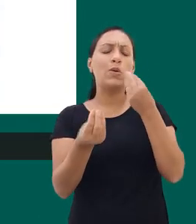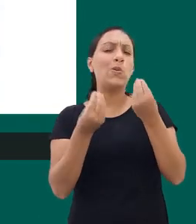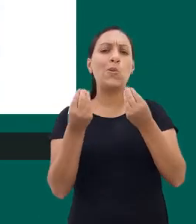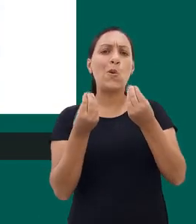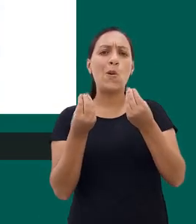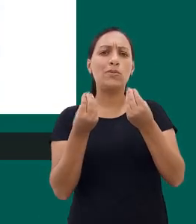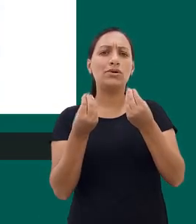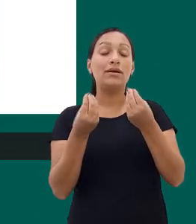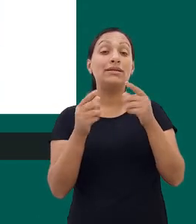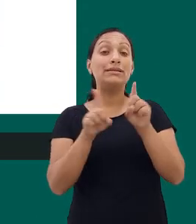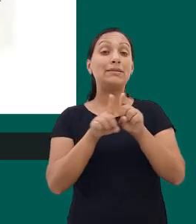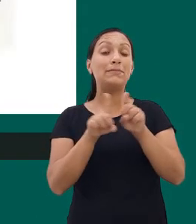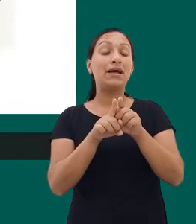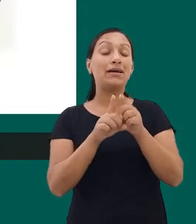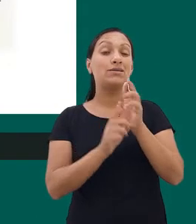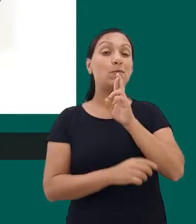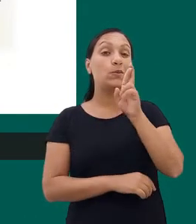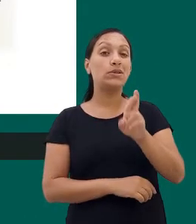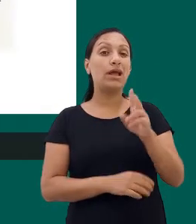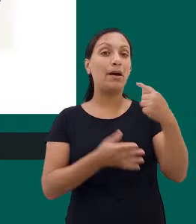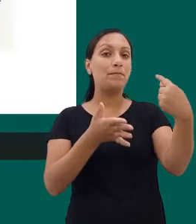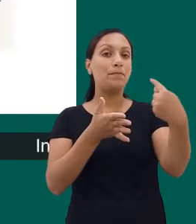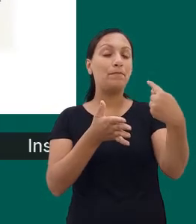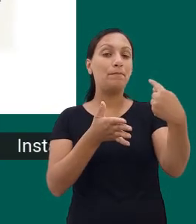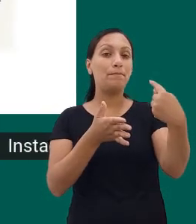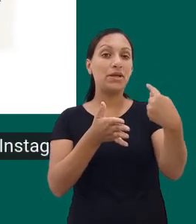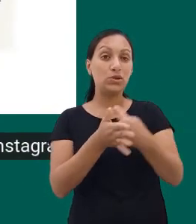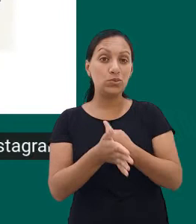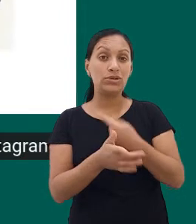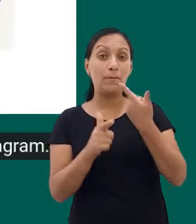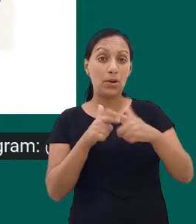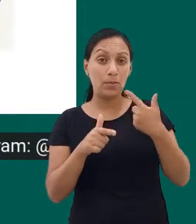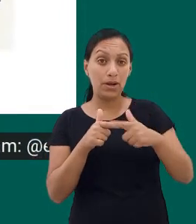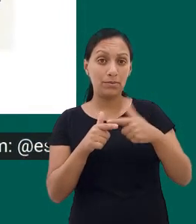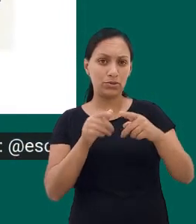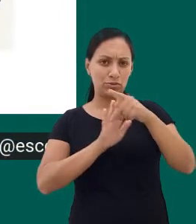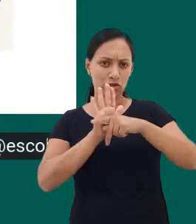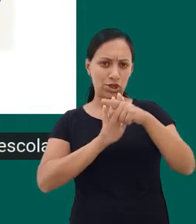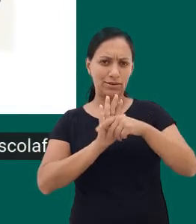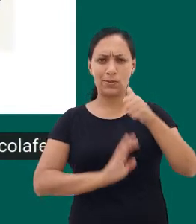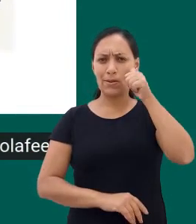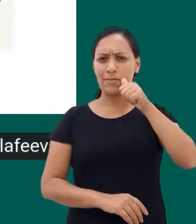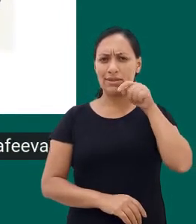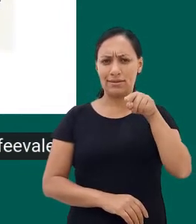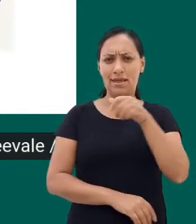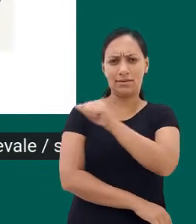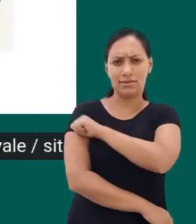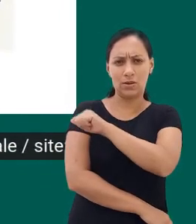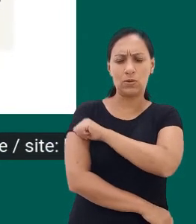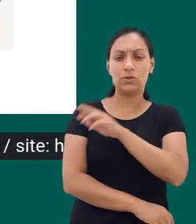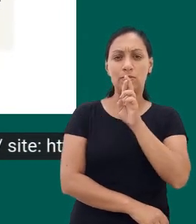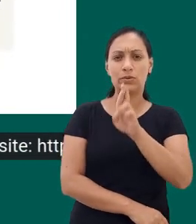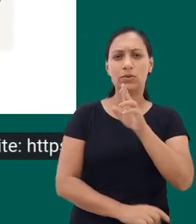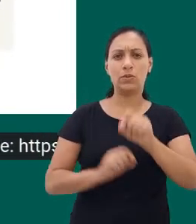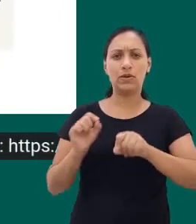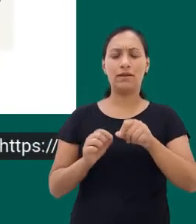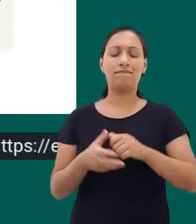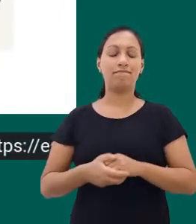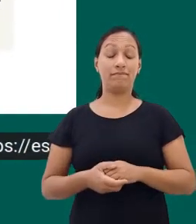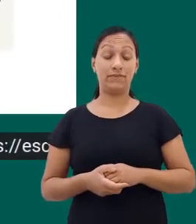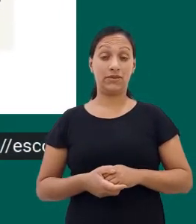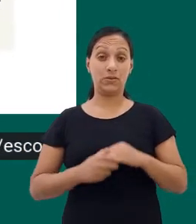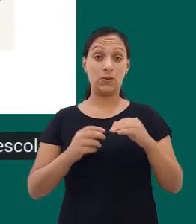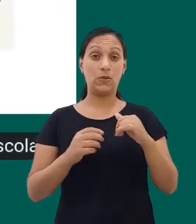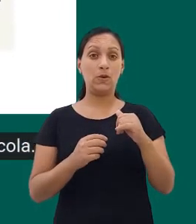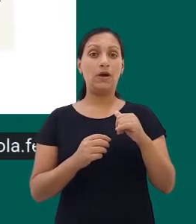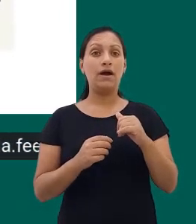aí eu trouxe algumas aqui. Essa menina aqui escreveu o seguinte: após os dados finais da pesquisa,